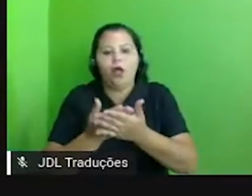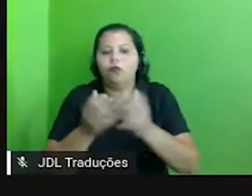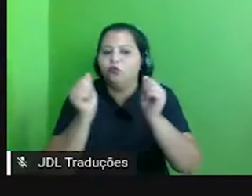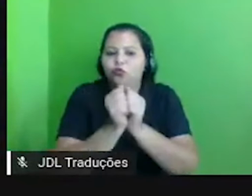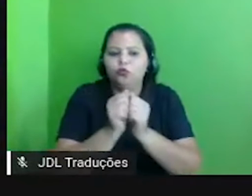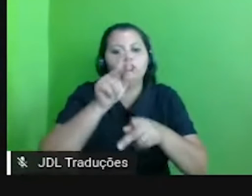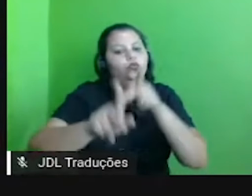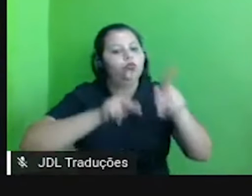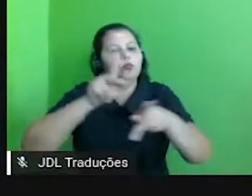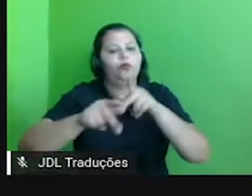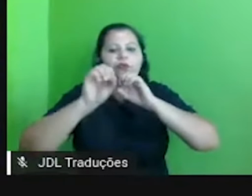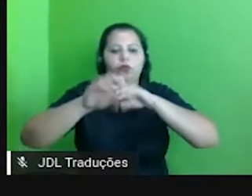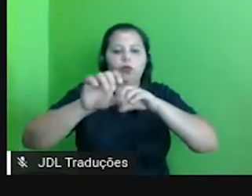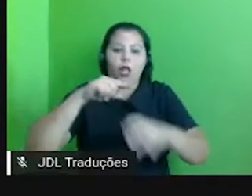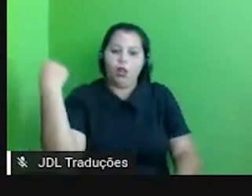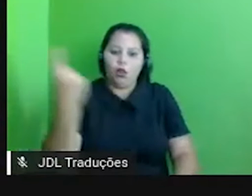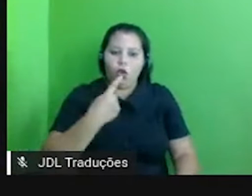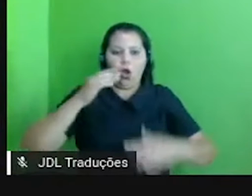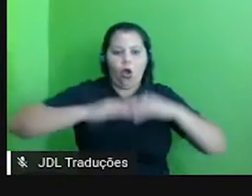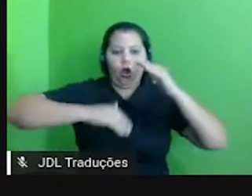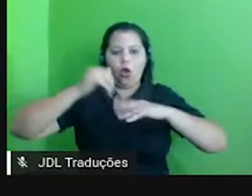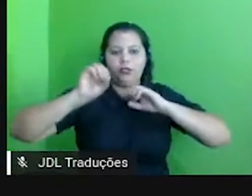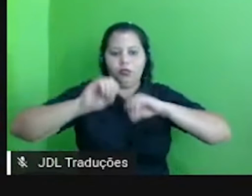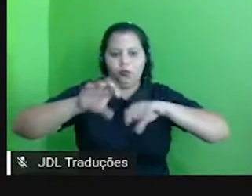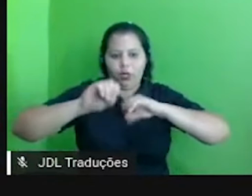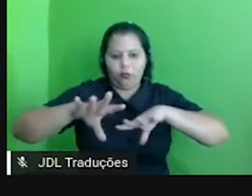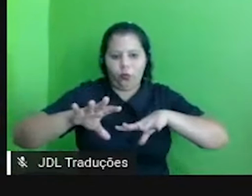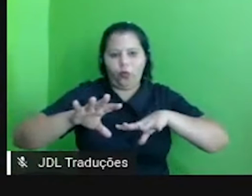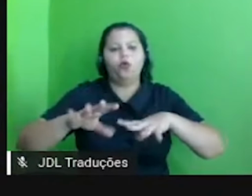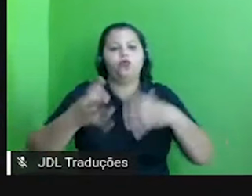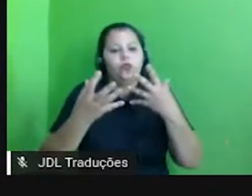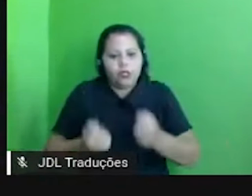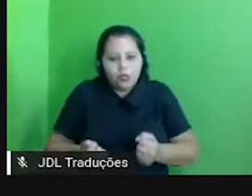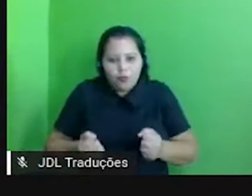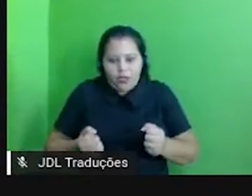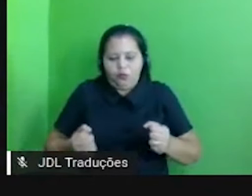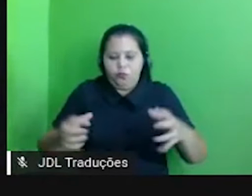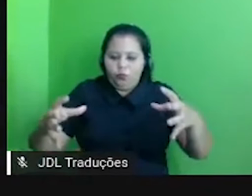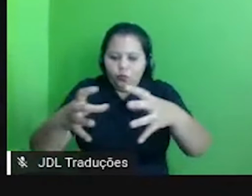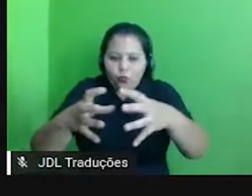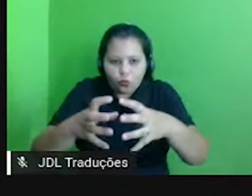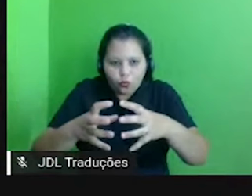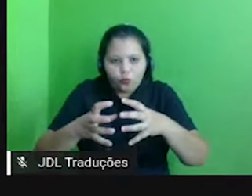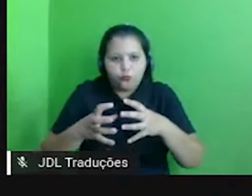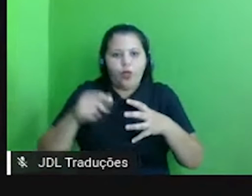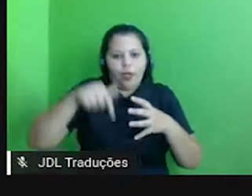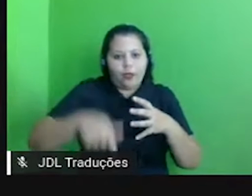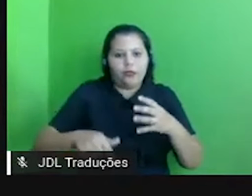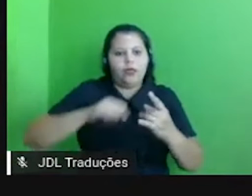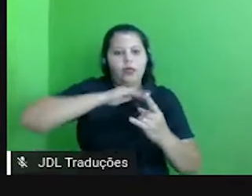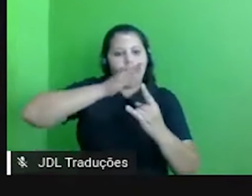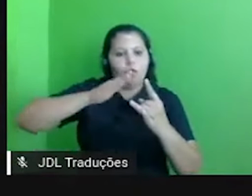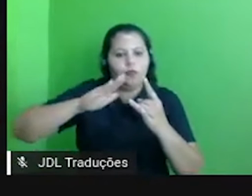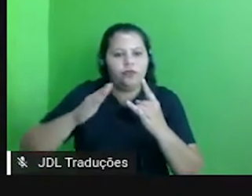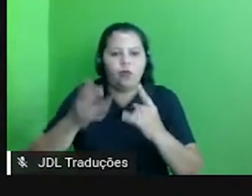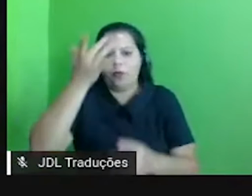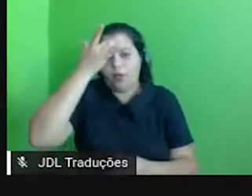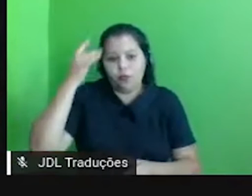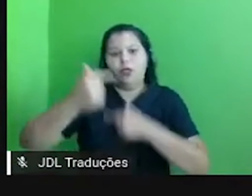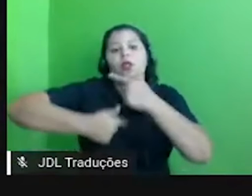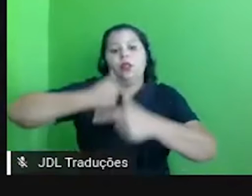nós educadores Em algum momento quando estamos recebendo grupos é que nos eu então quem tá de frente